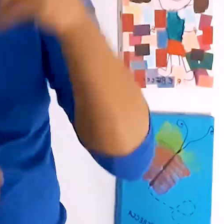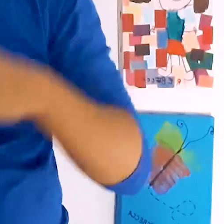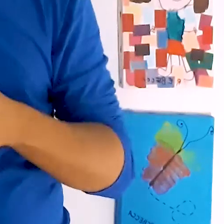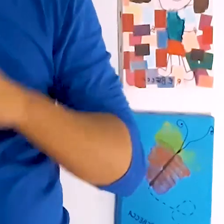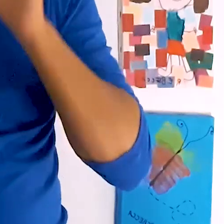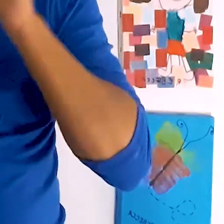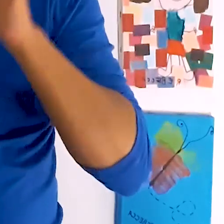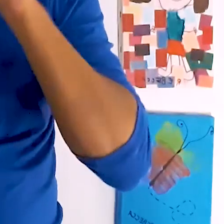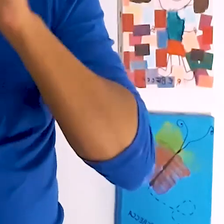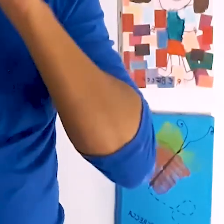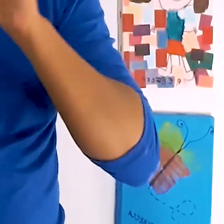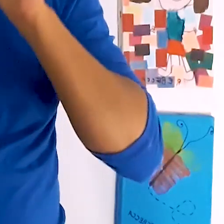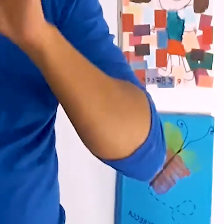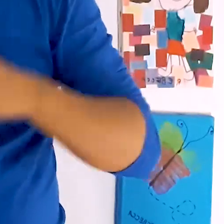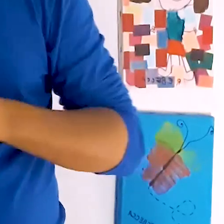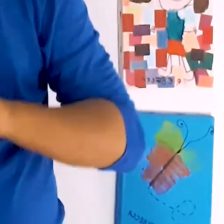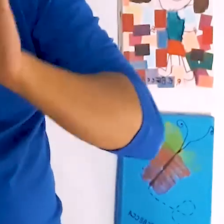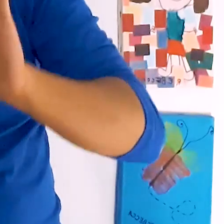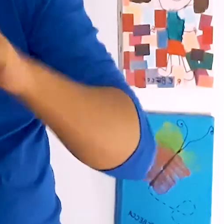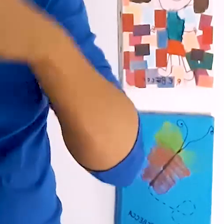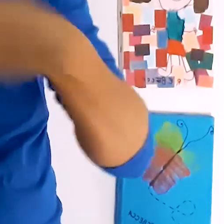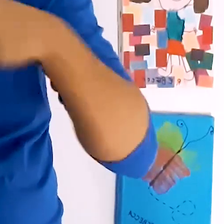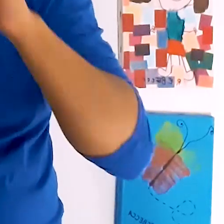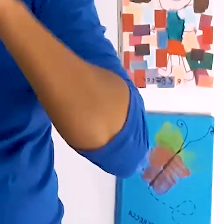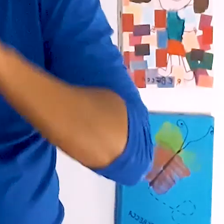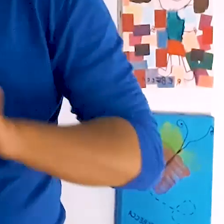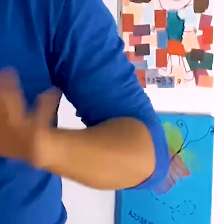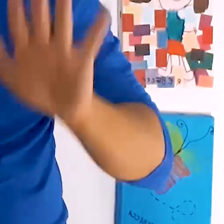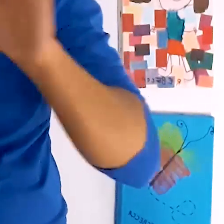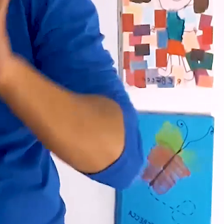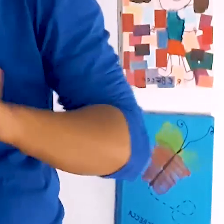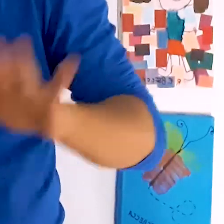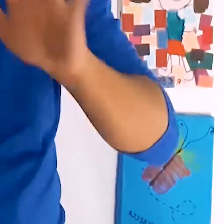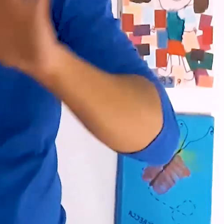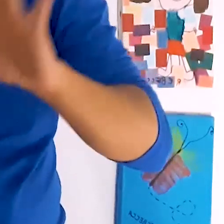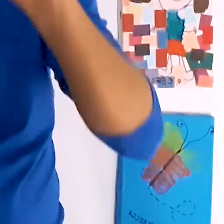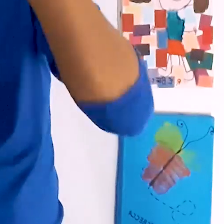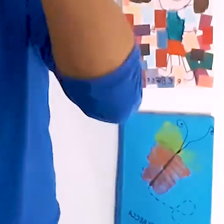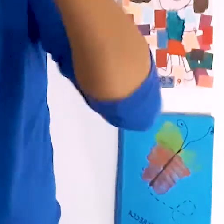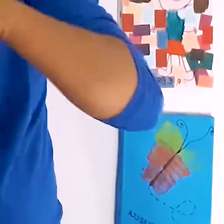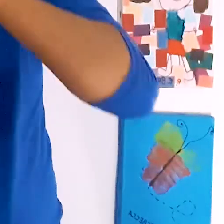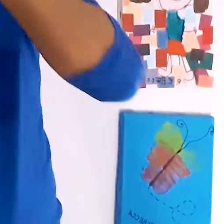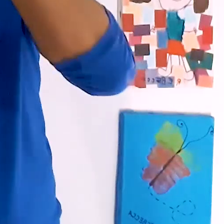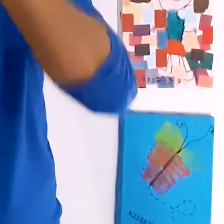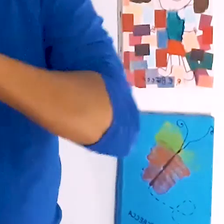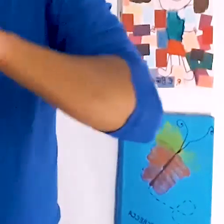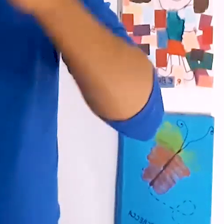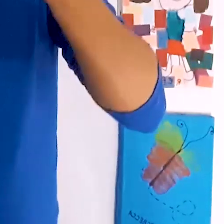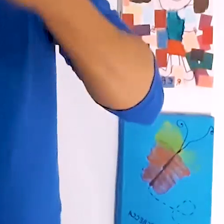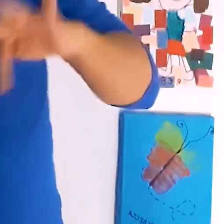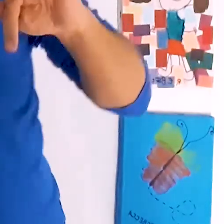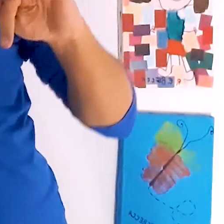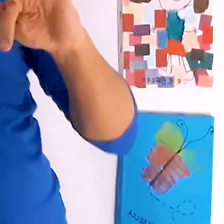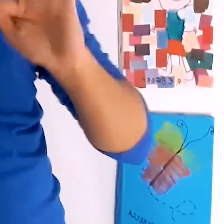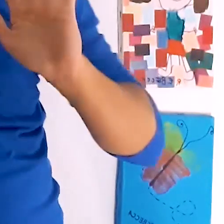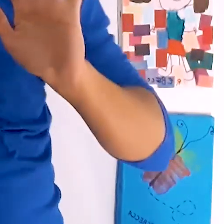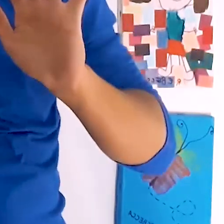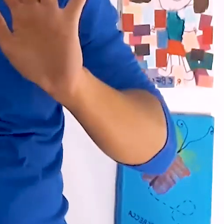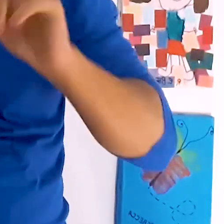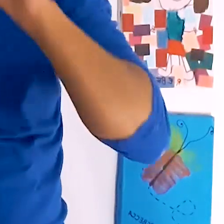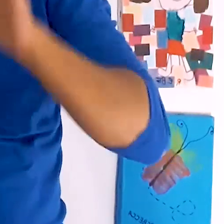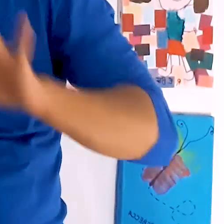Nossa, que inteligente! Legal, hein? Mas precisa tomar cuidado. Se cair,